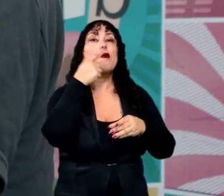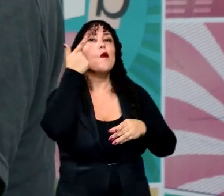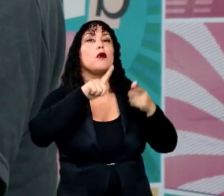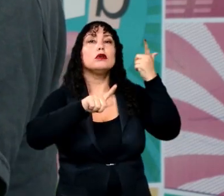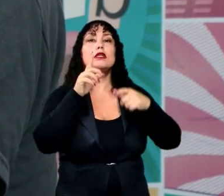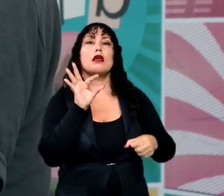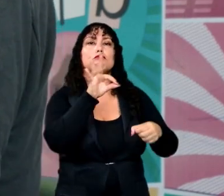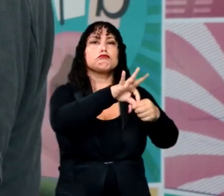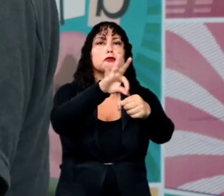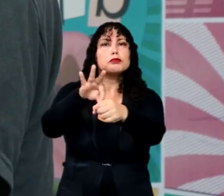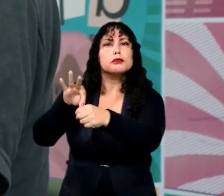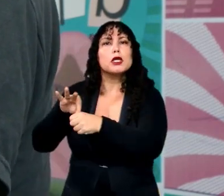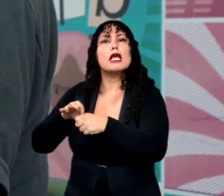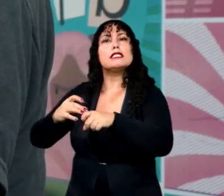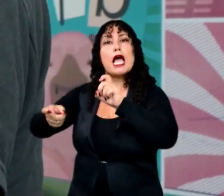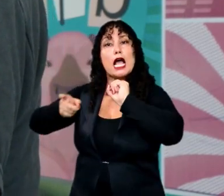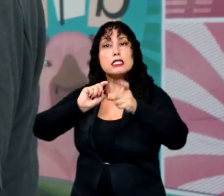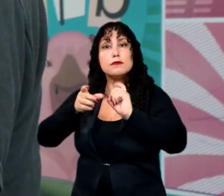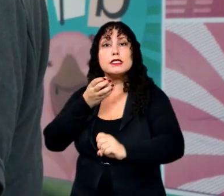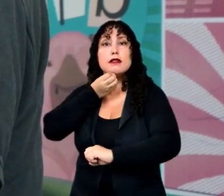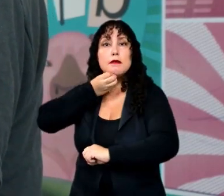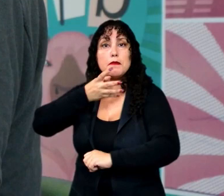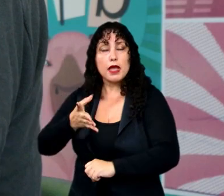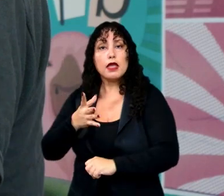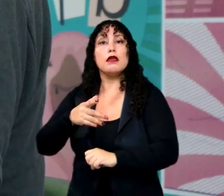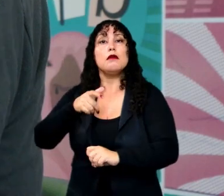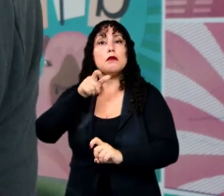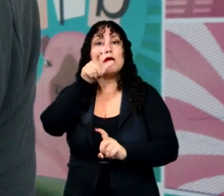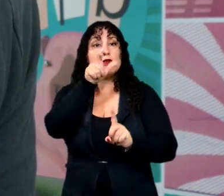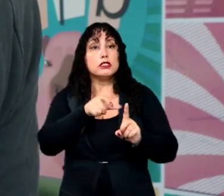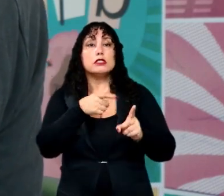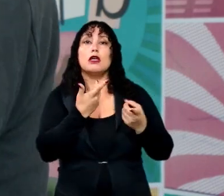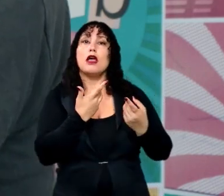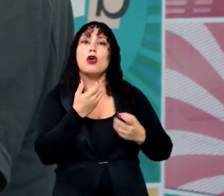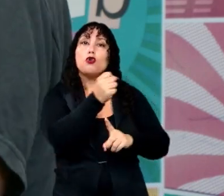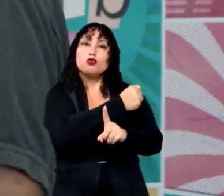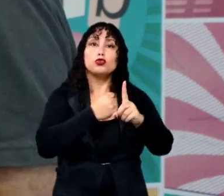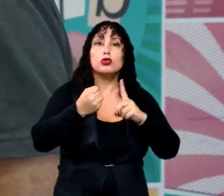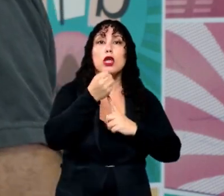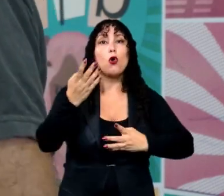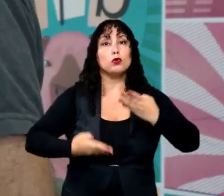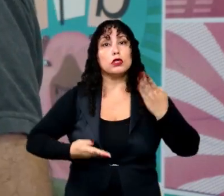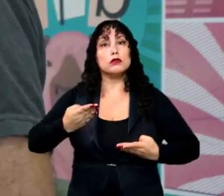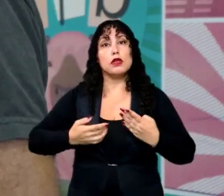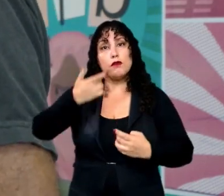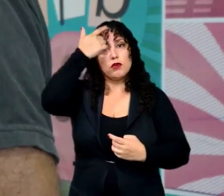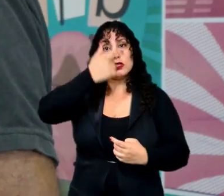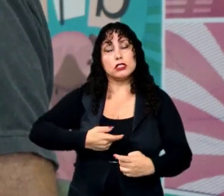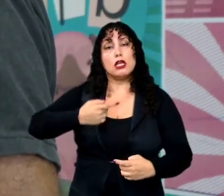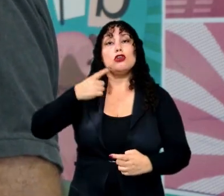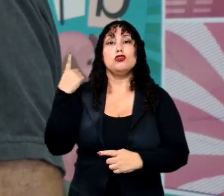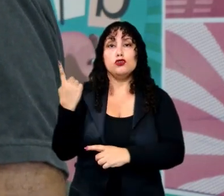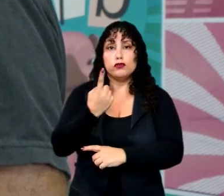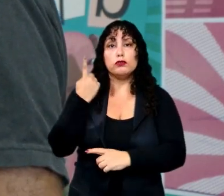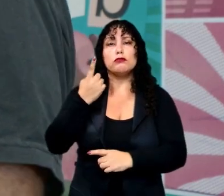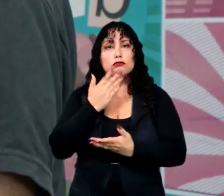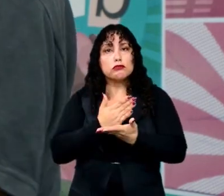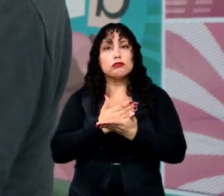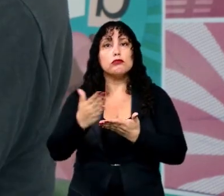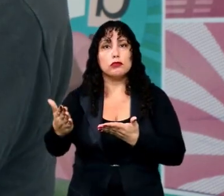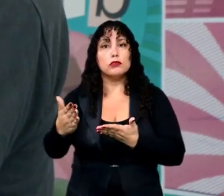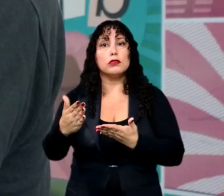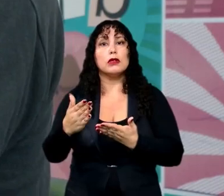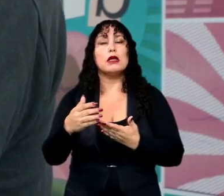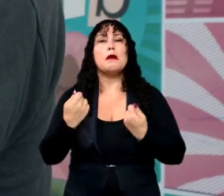administrar isso bem então você a a para você prestar um bom serviço social com começa com você mesmo individualmente Sim tá e tem que